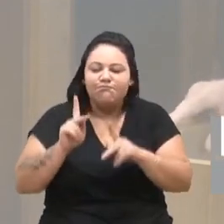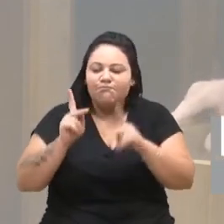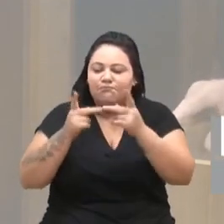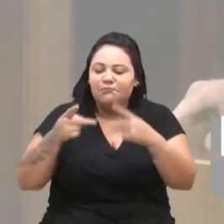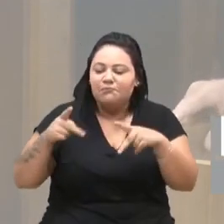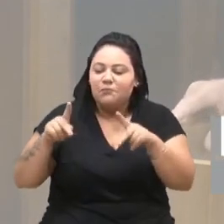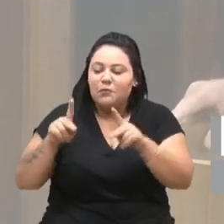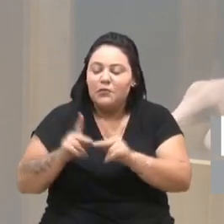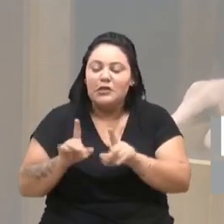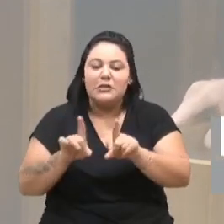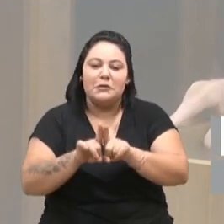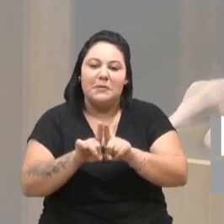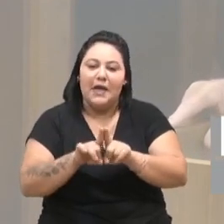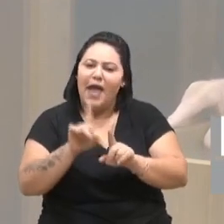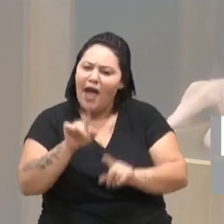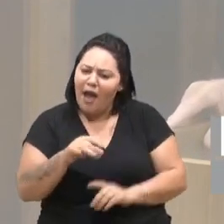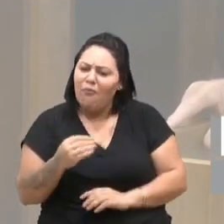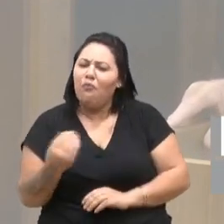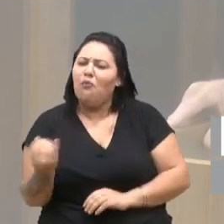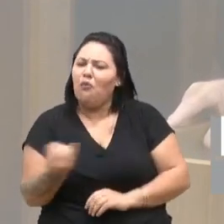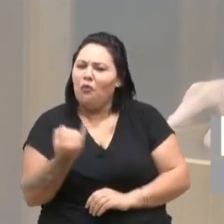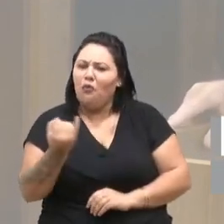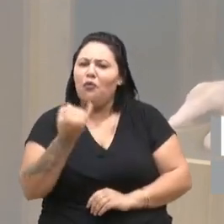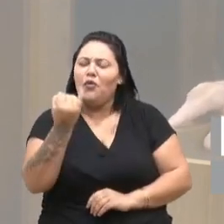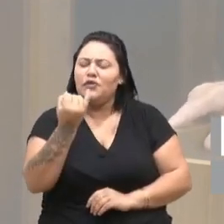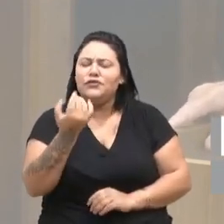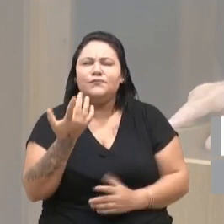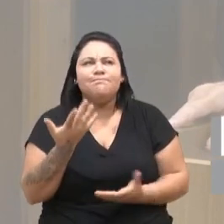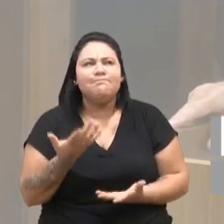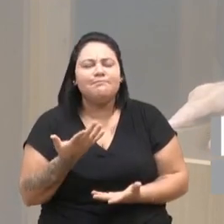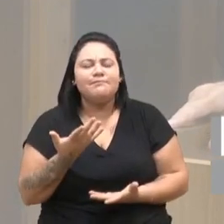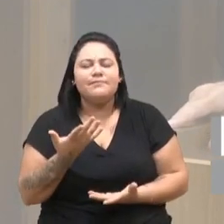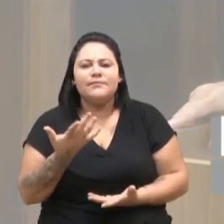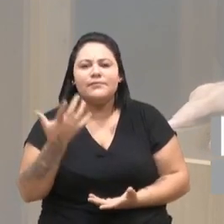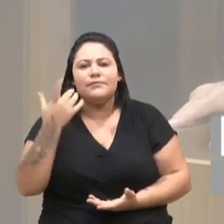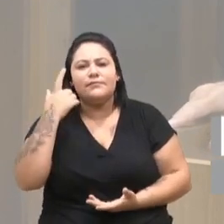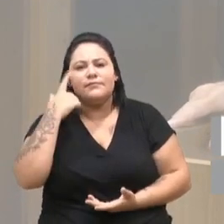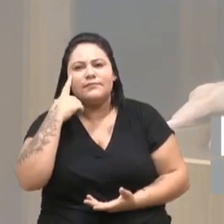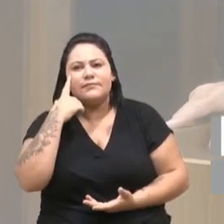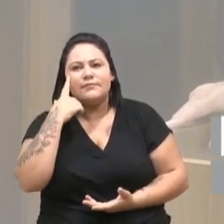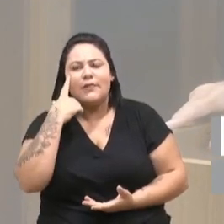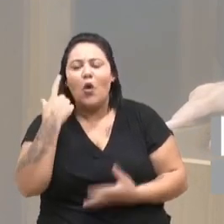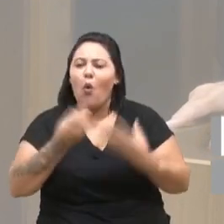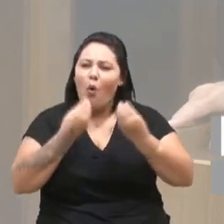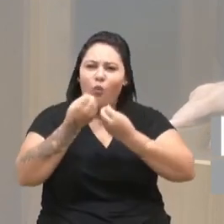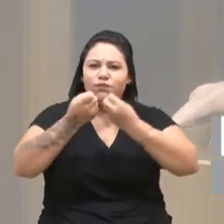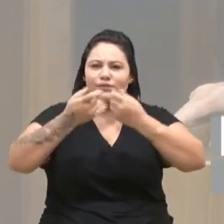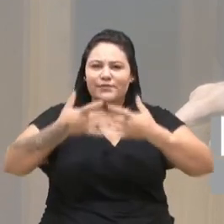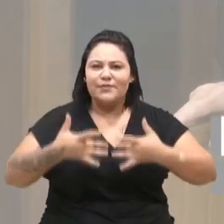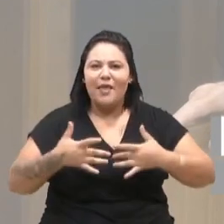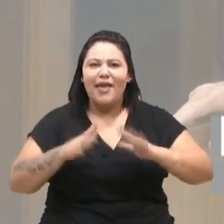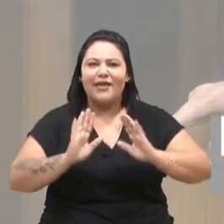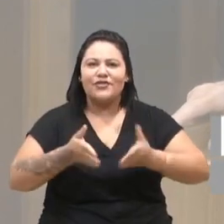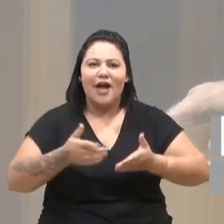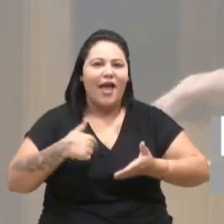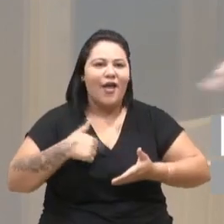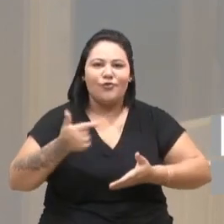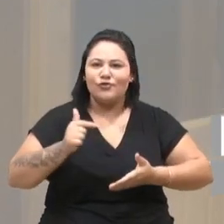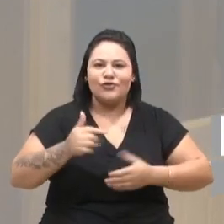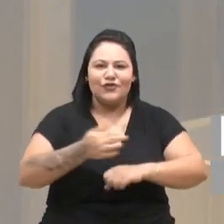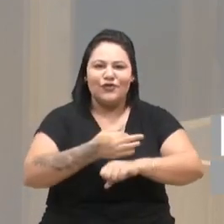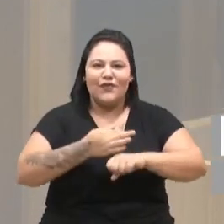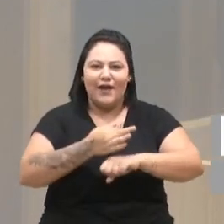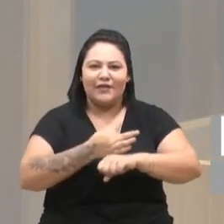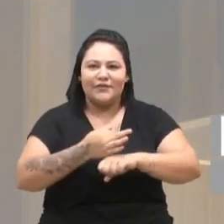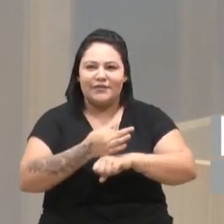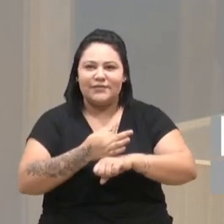muito importante e isso me fez, como disse, não tirei férias, mas me